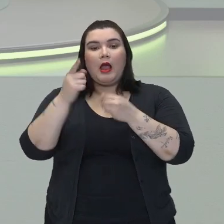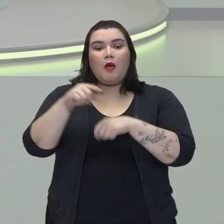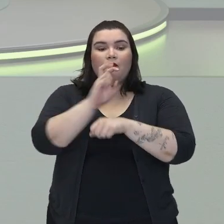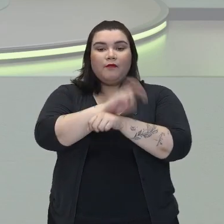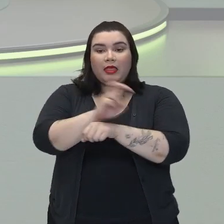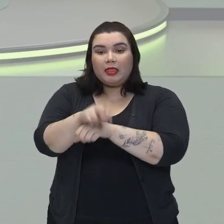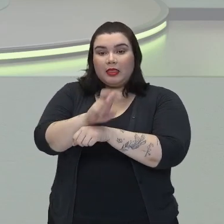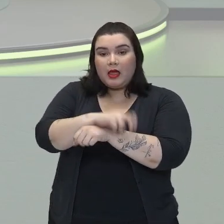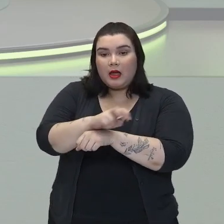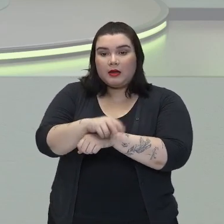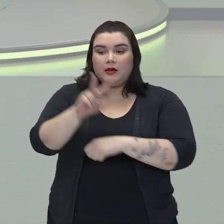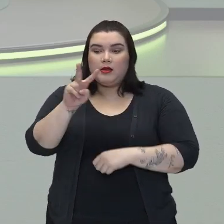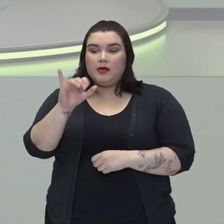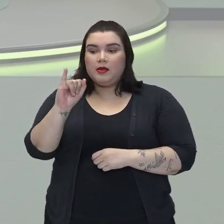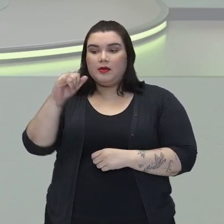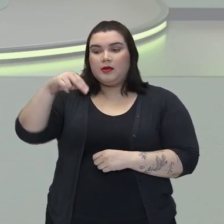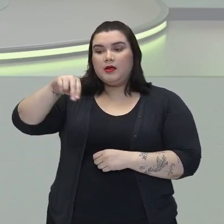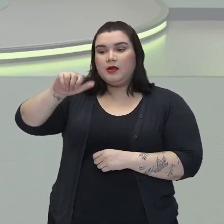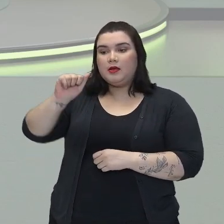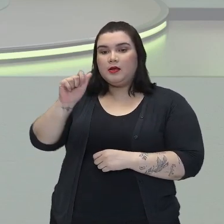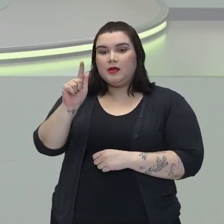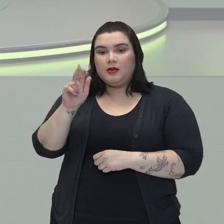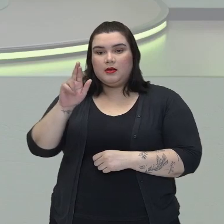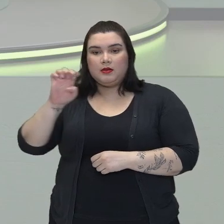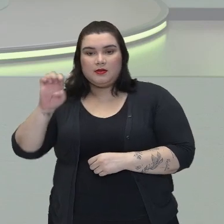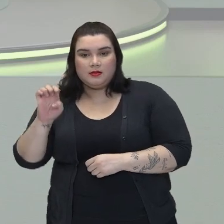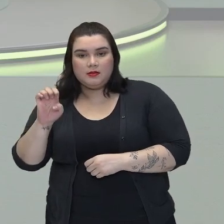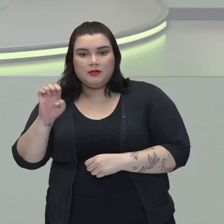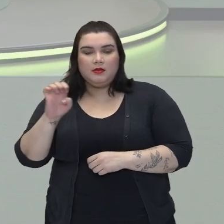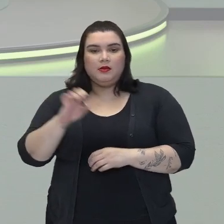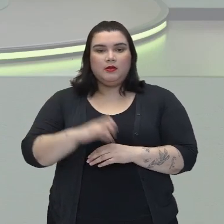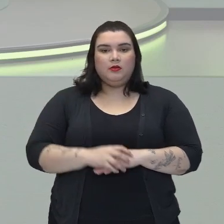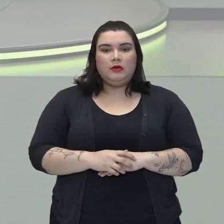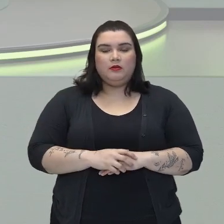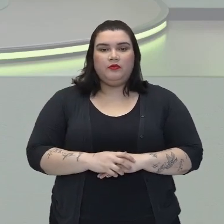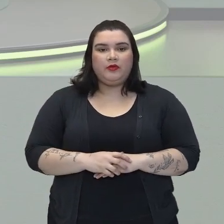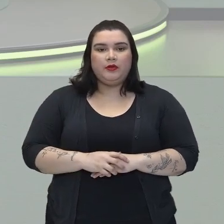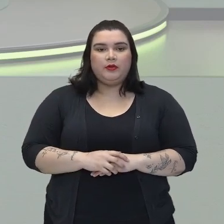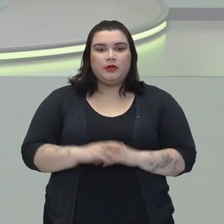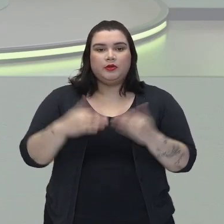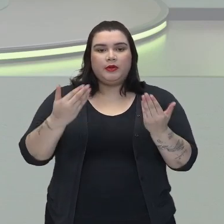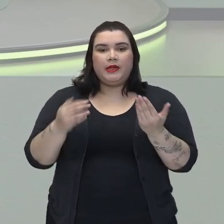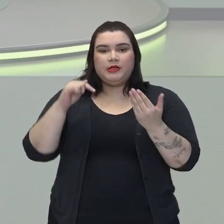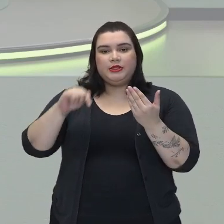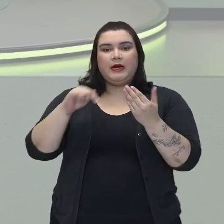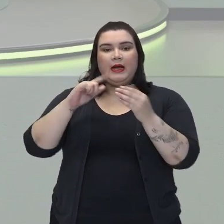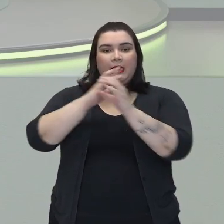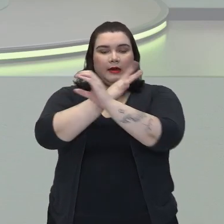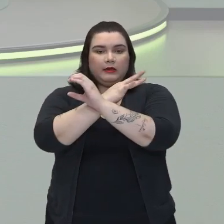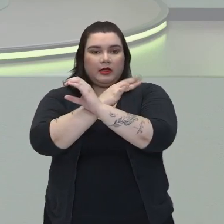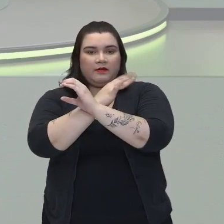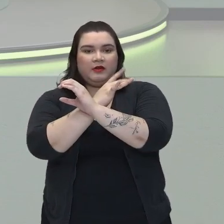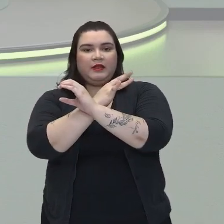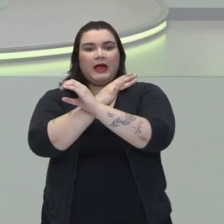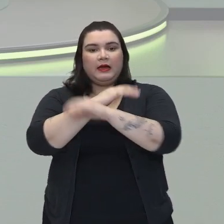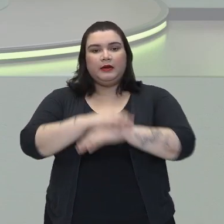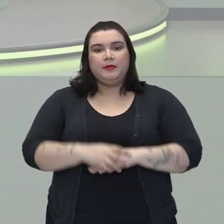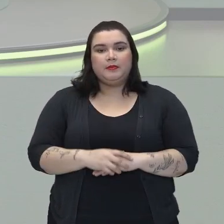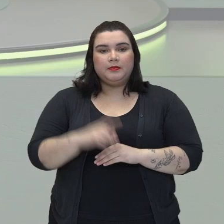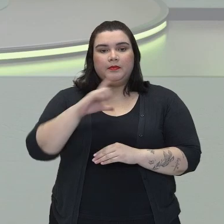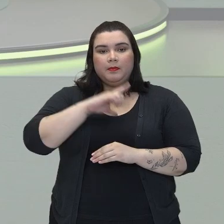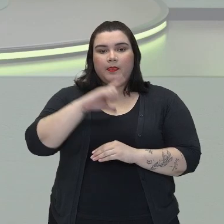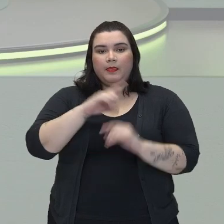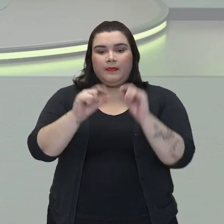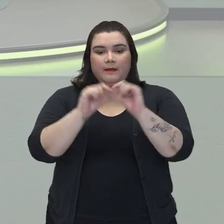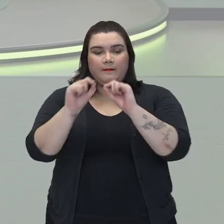de acetum, vinagre, azedo. Então, os ácidos carboxílicos, eles têm cheiros muito característicos. Então,